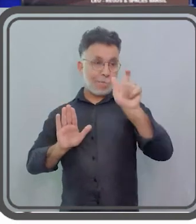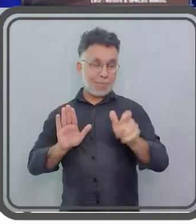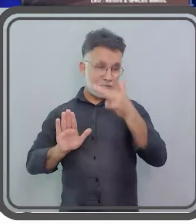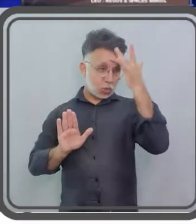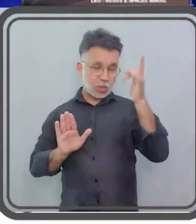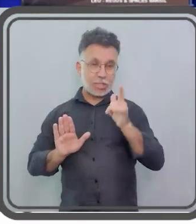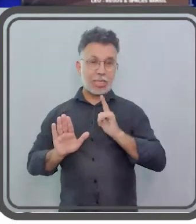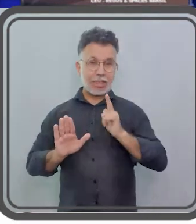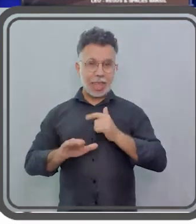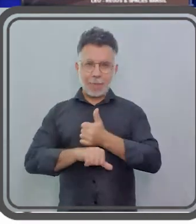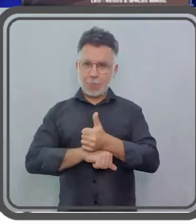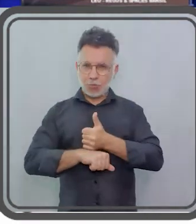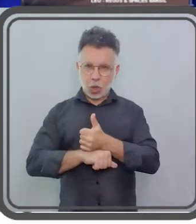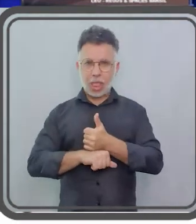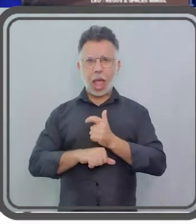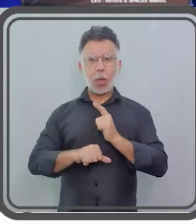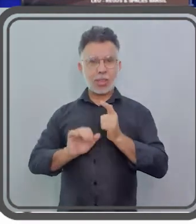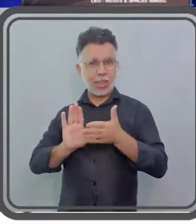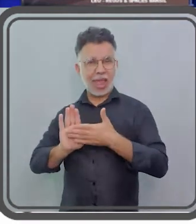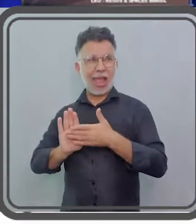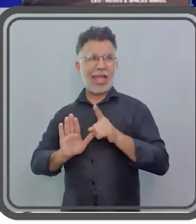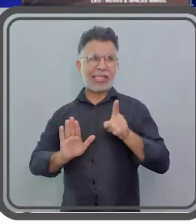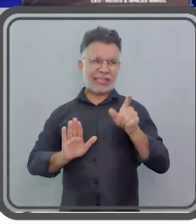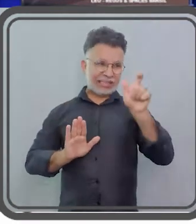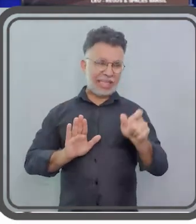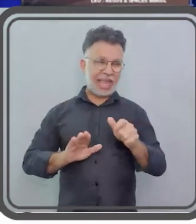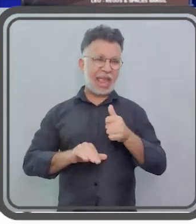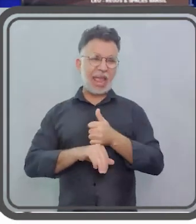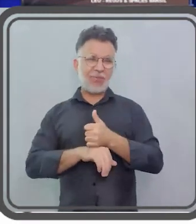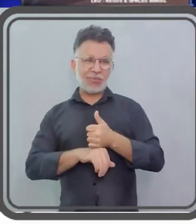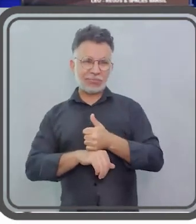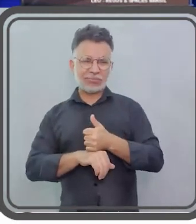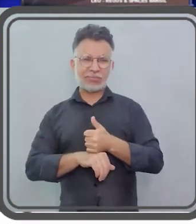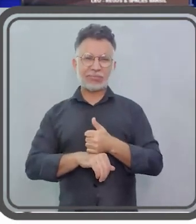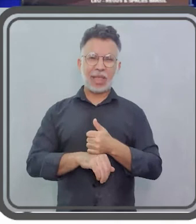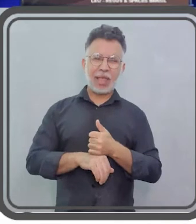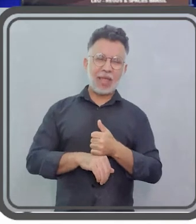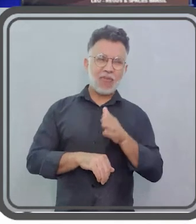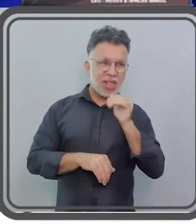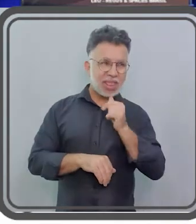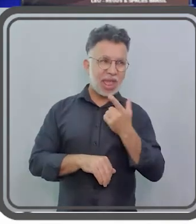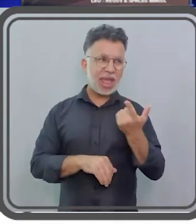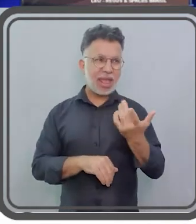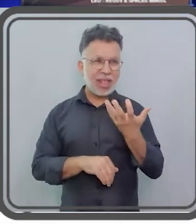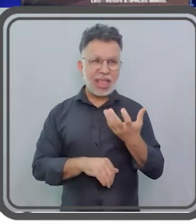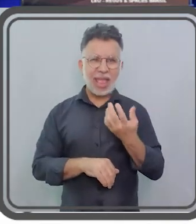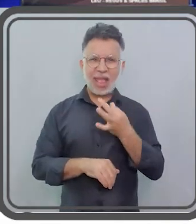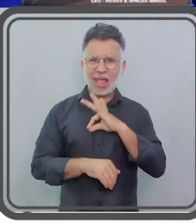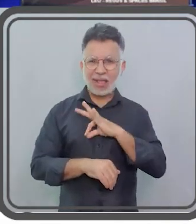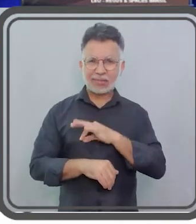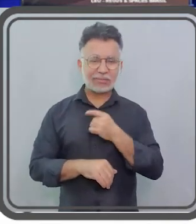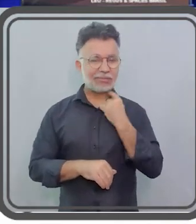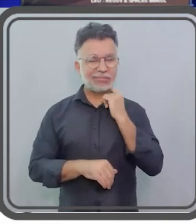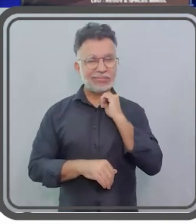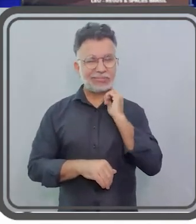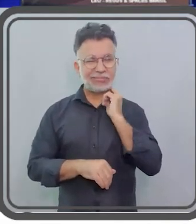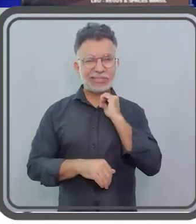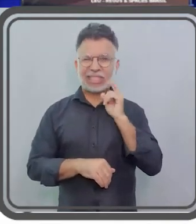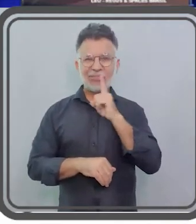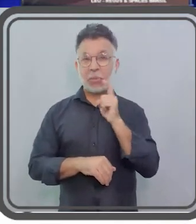atrai um talento por atrás de um salário, um benefício financeiro, dificilmente você retém esse talento.